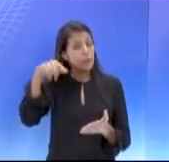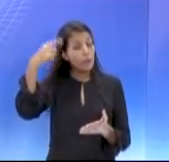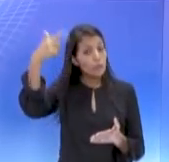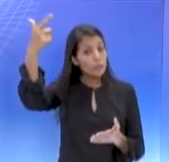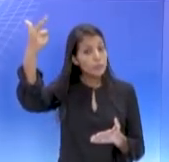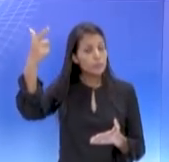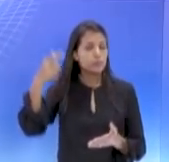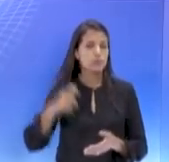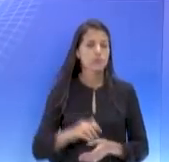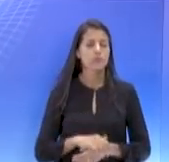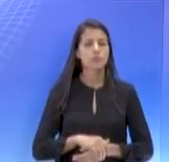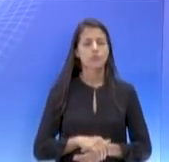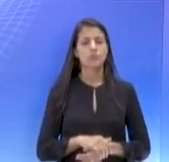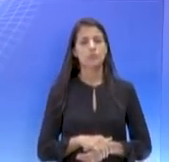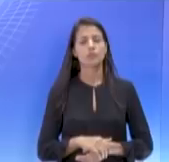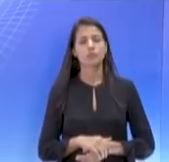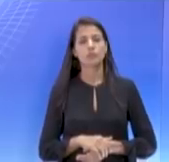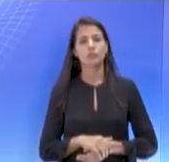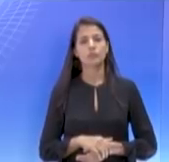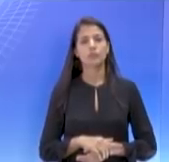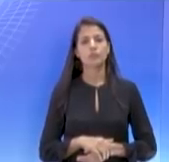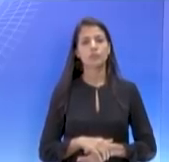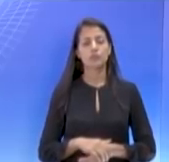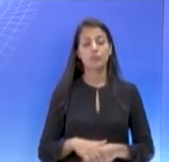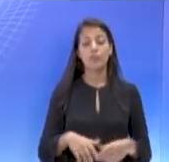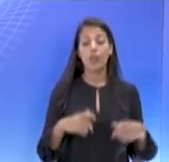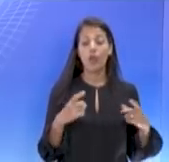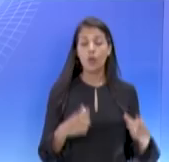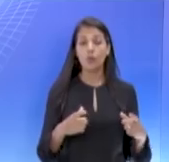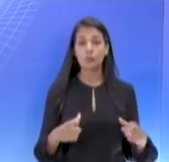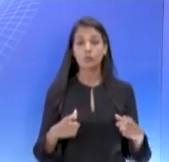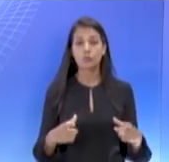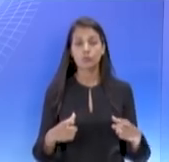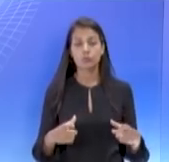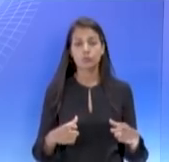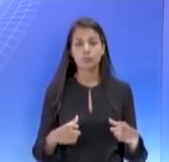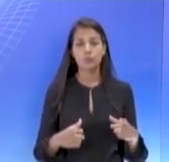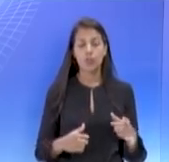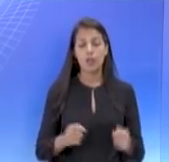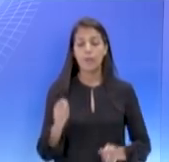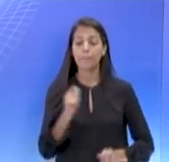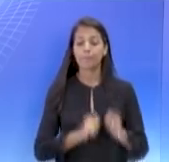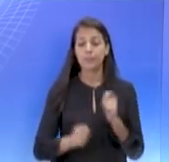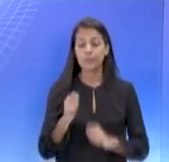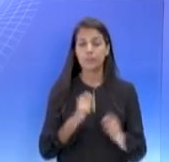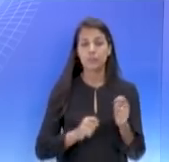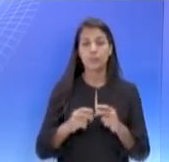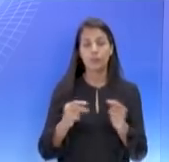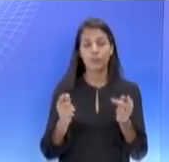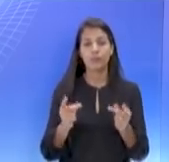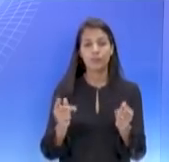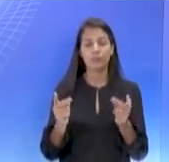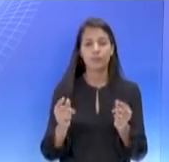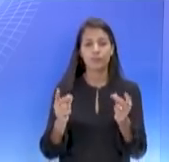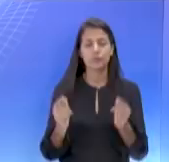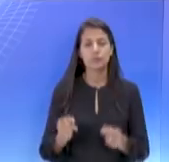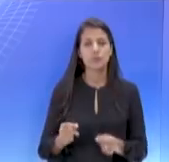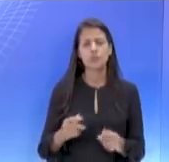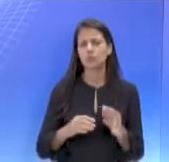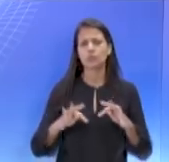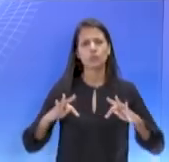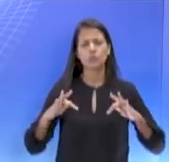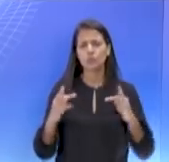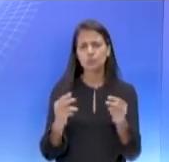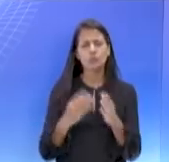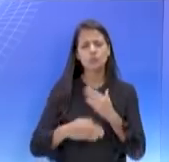século XIII, que é preciso lembrar. Que, aliás, o número 13 é o século XIV. Tombuctu foi centro de um comércio internacional, onde tudo